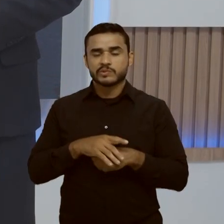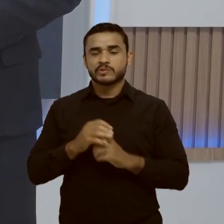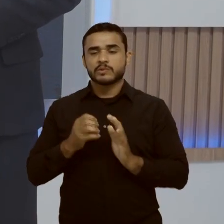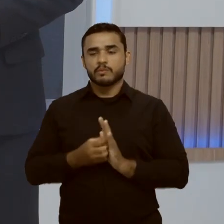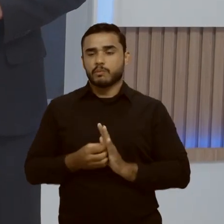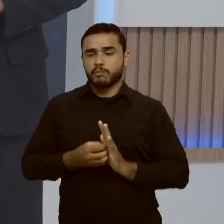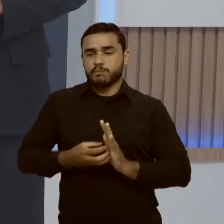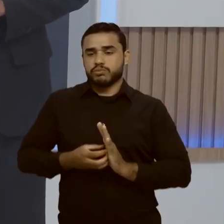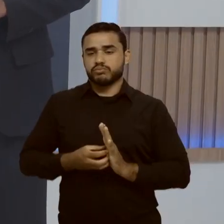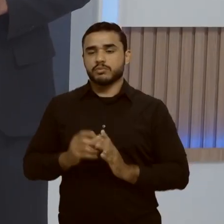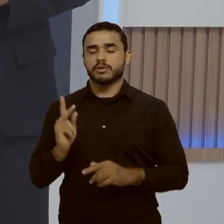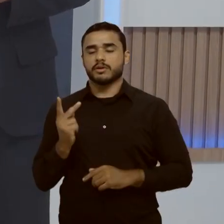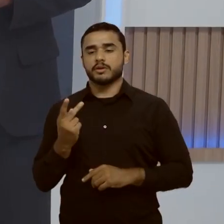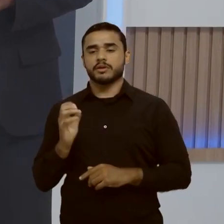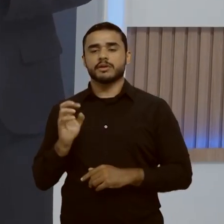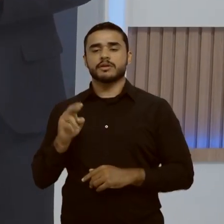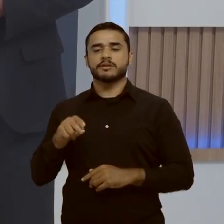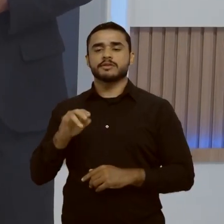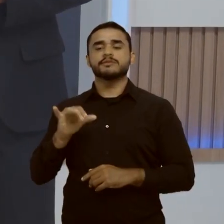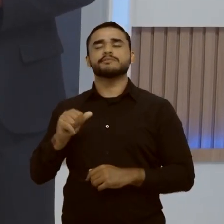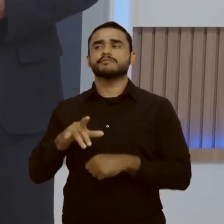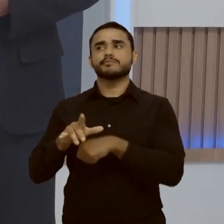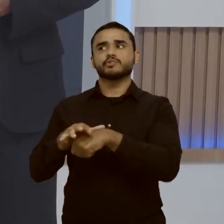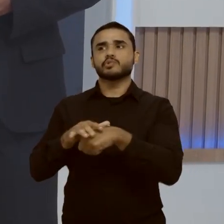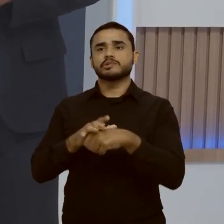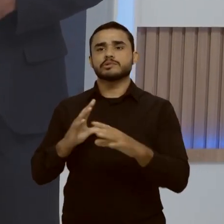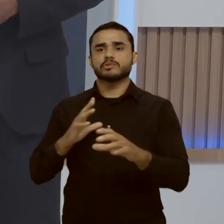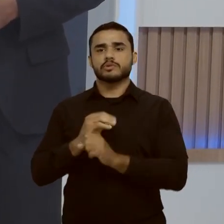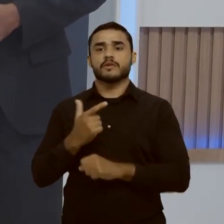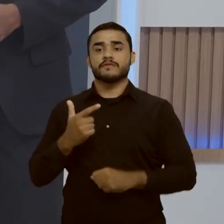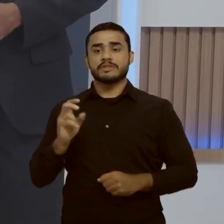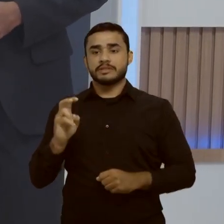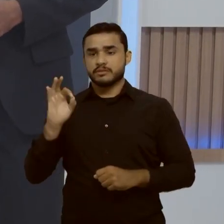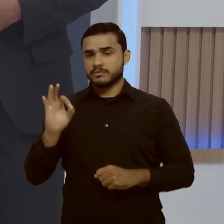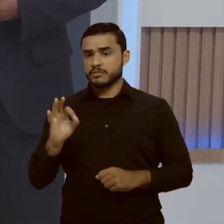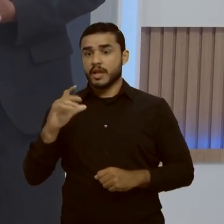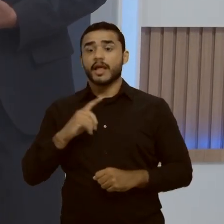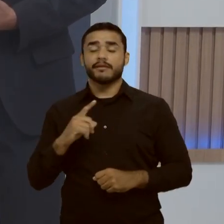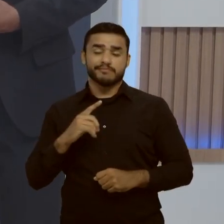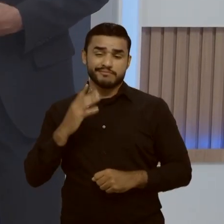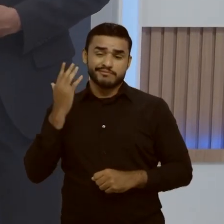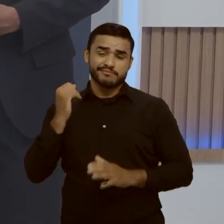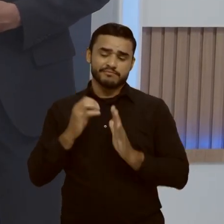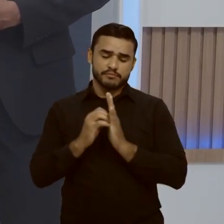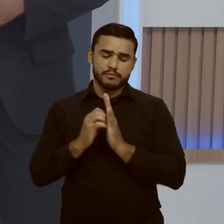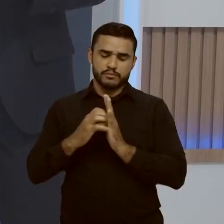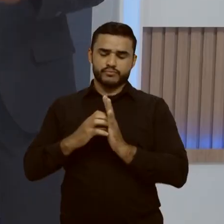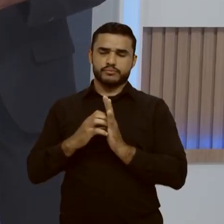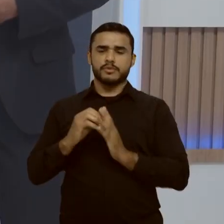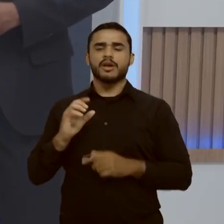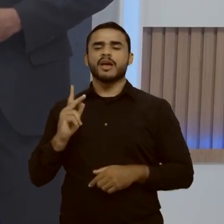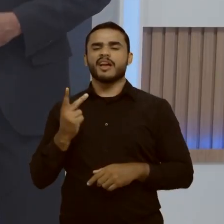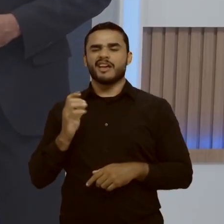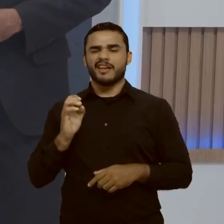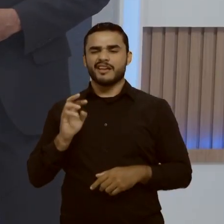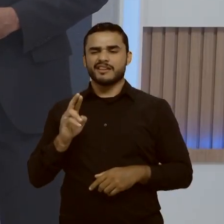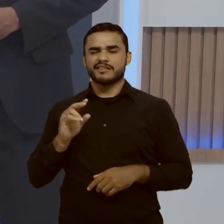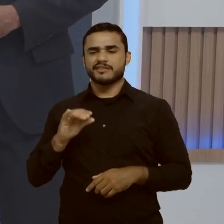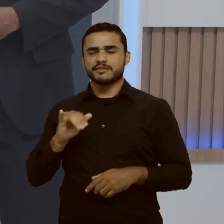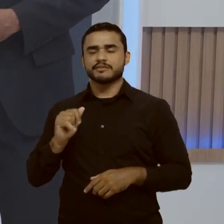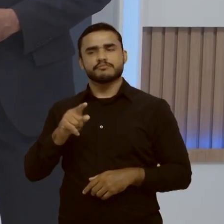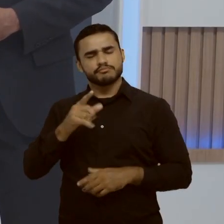até 25% da população adulta do país e que pode causar sérios danos ao paciente. Mas existe